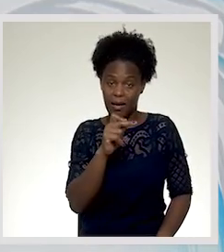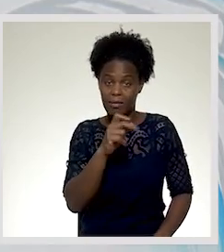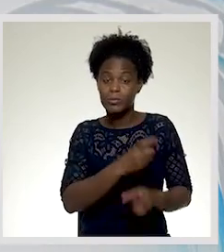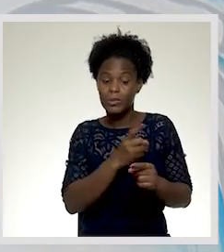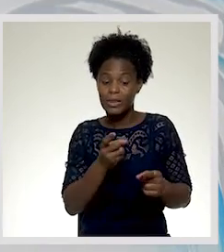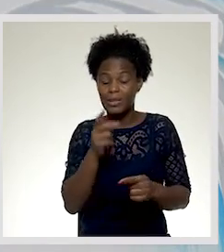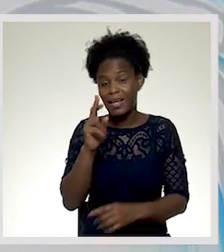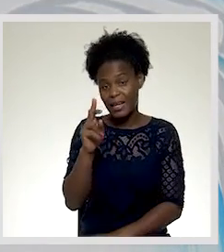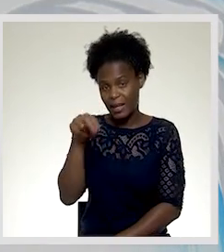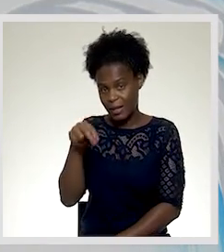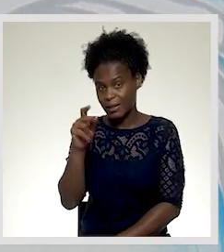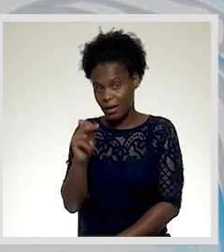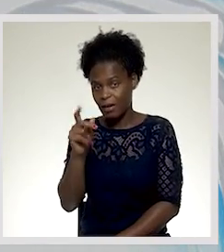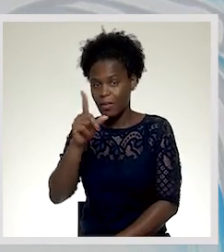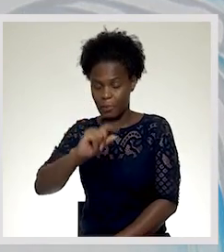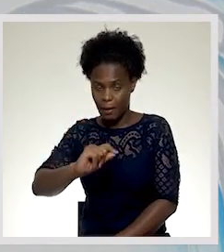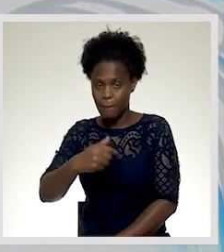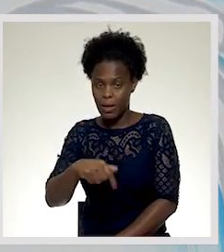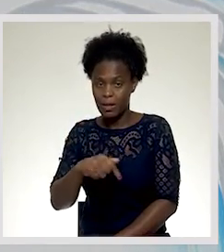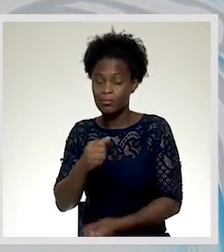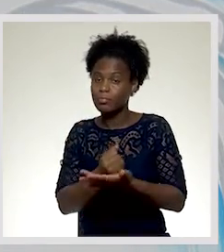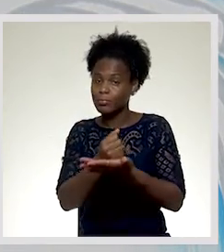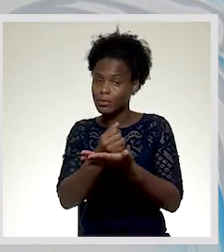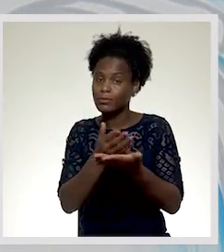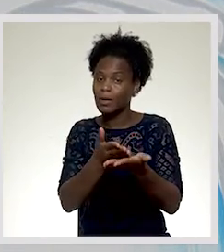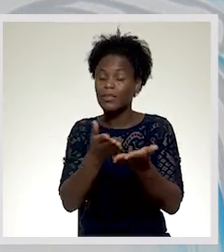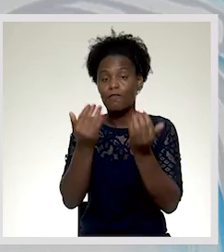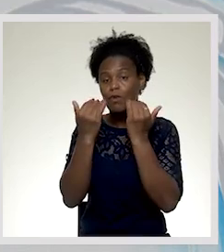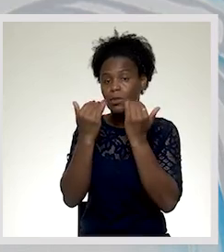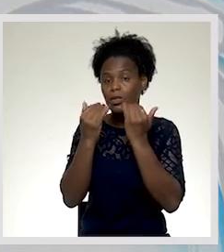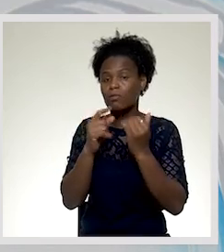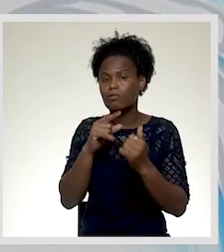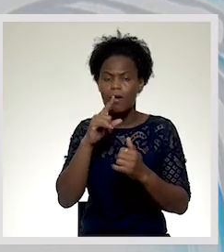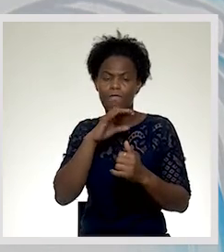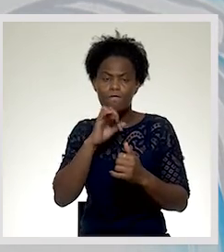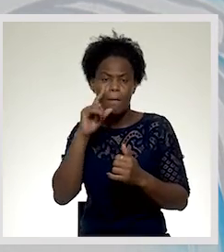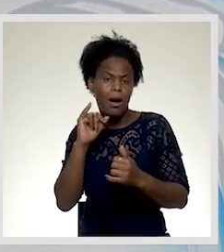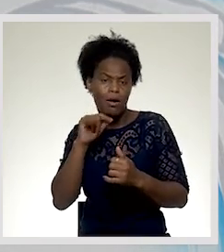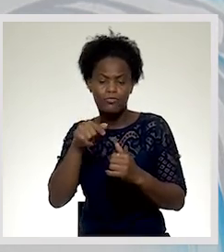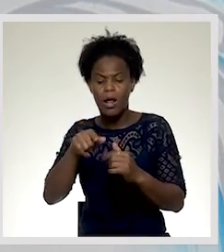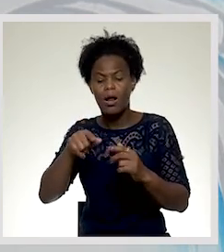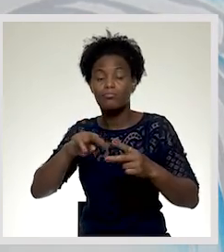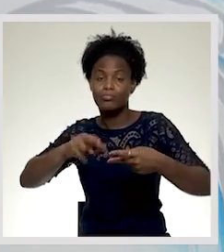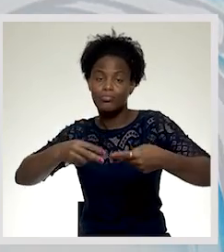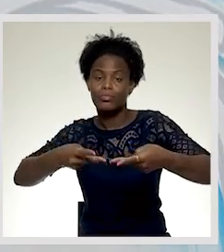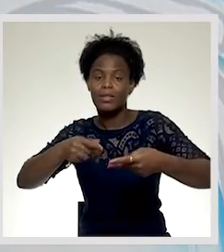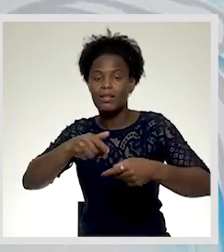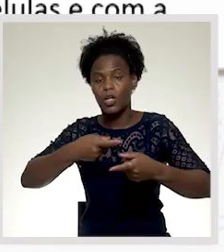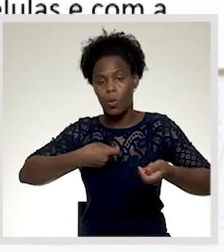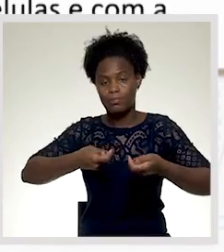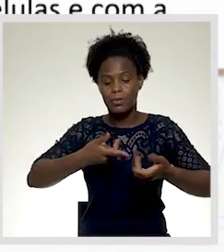RNA. Então, nesse caso, o RNA também é o suporte da informação genética nesses